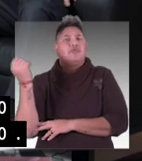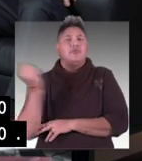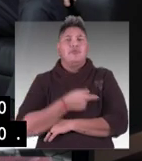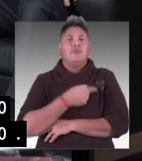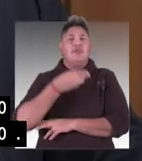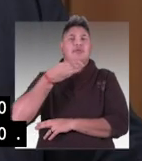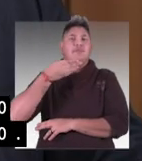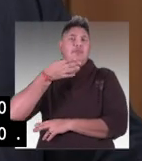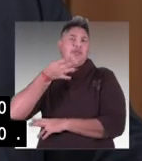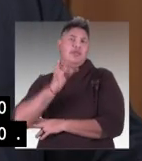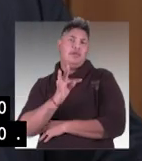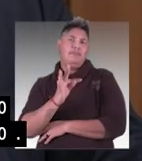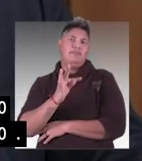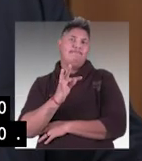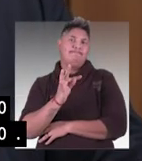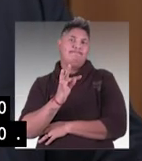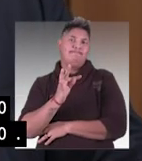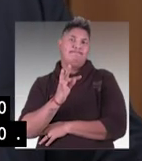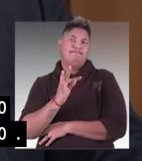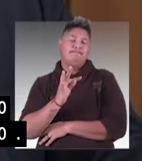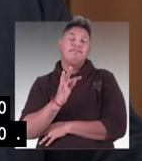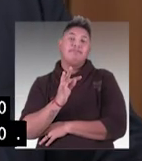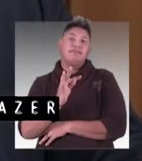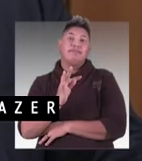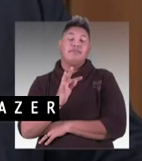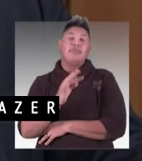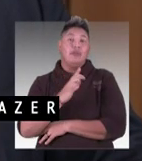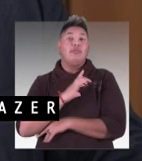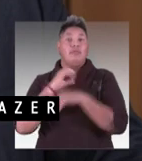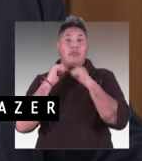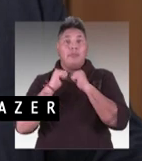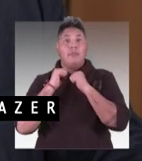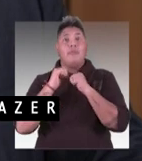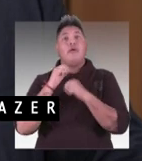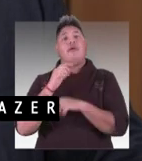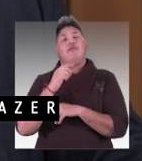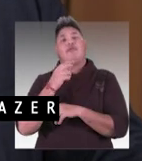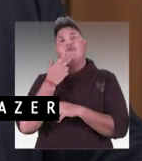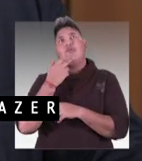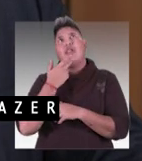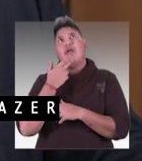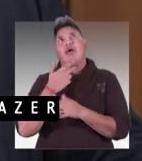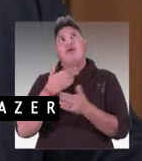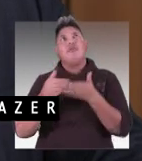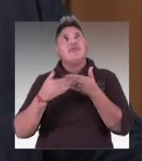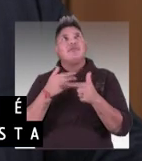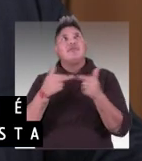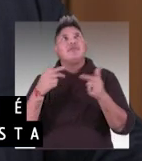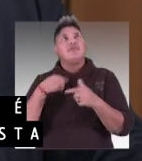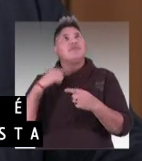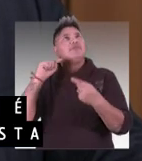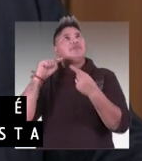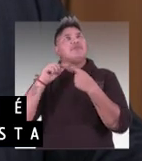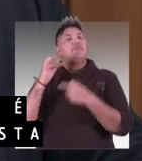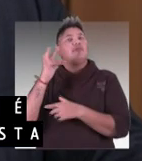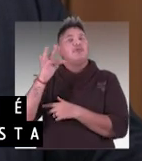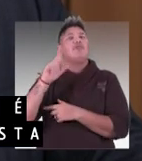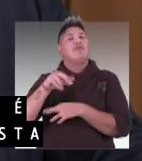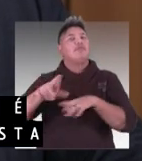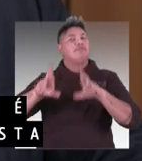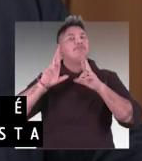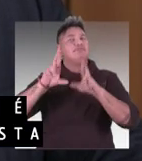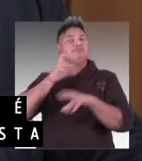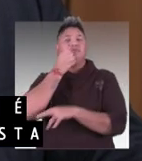Público do Trabalho. Então, se eu posso fazer alguma previsão, essa previsão ela é extremamente